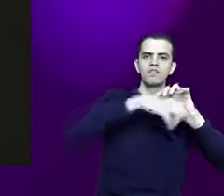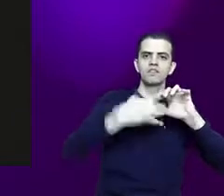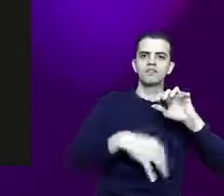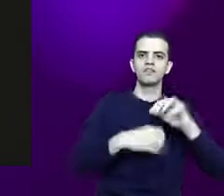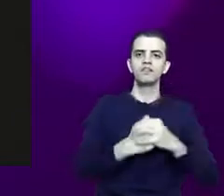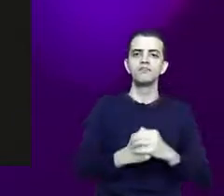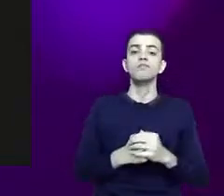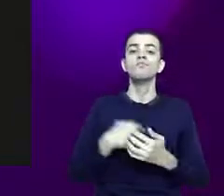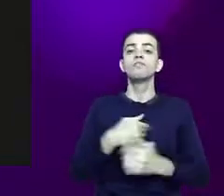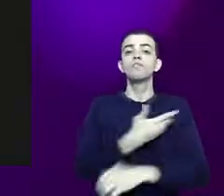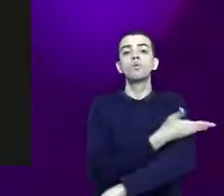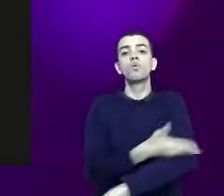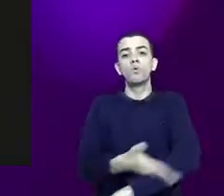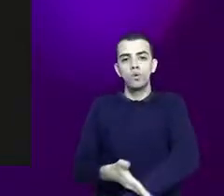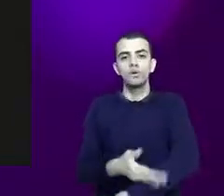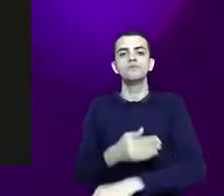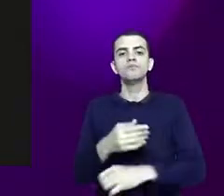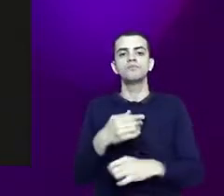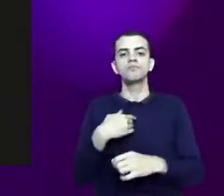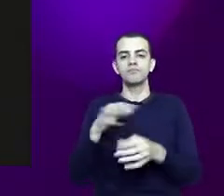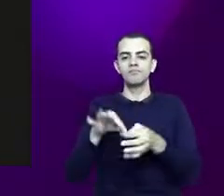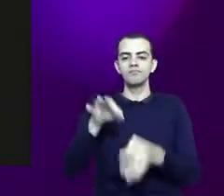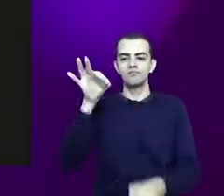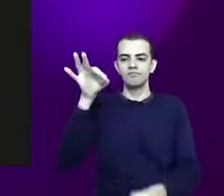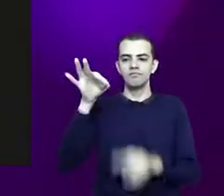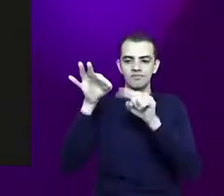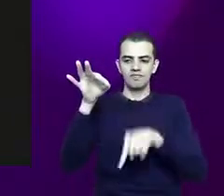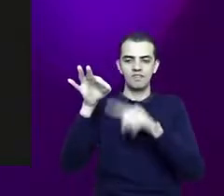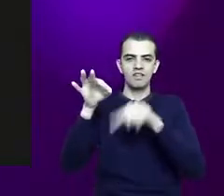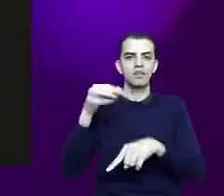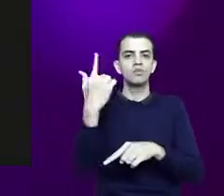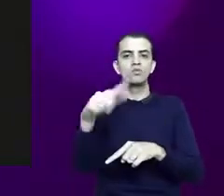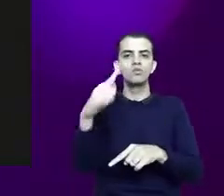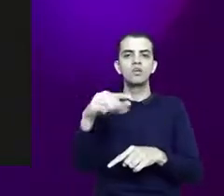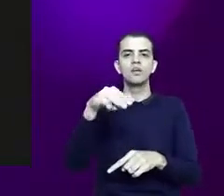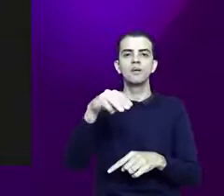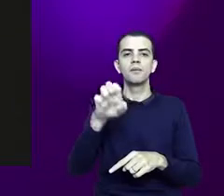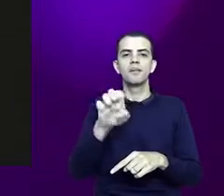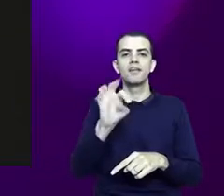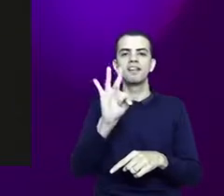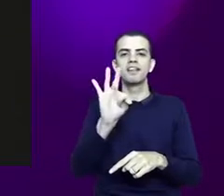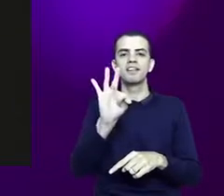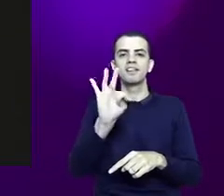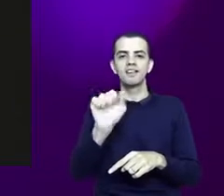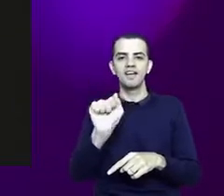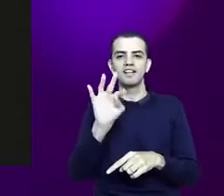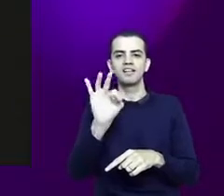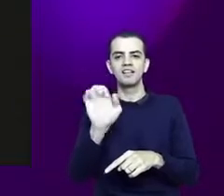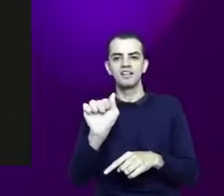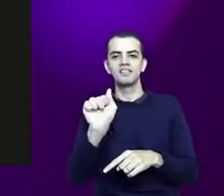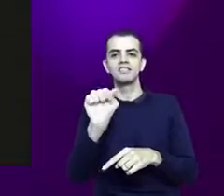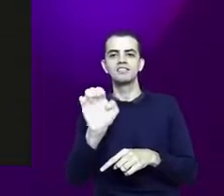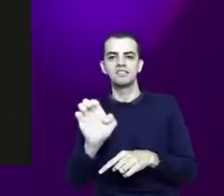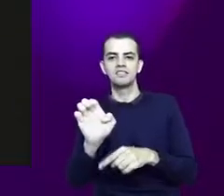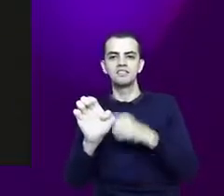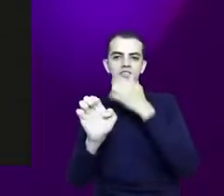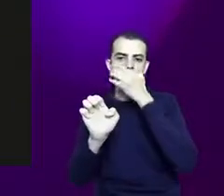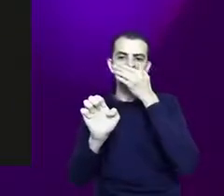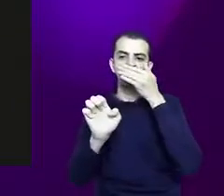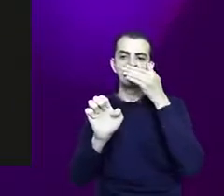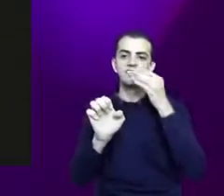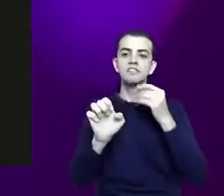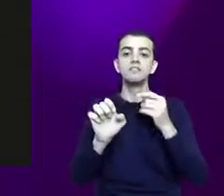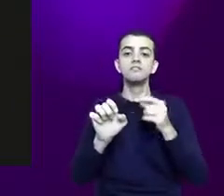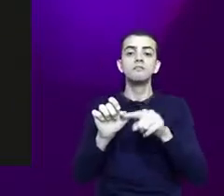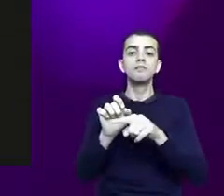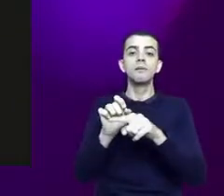displásicos hastes que não tenham metáfise, porque a haste, quando tem uma metáfise, ela te bloqueia,